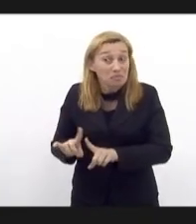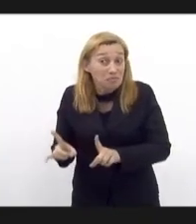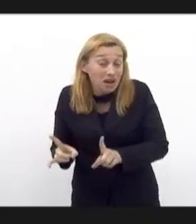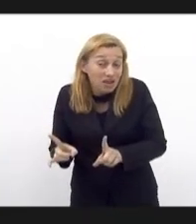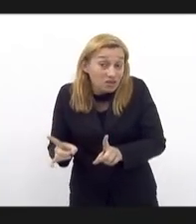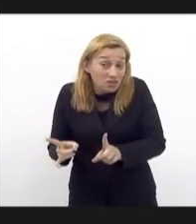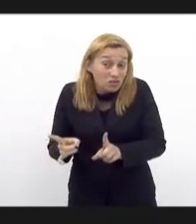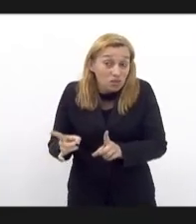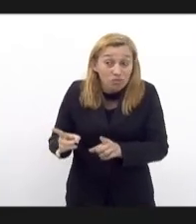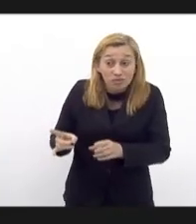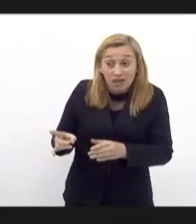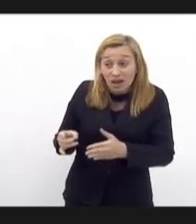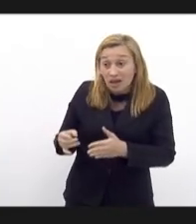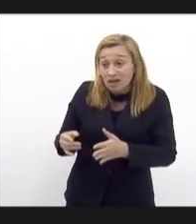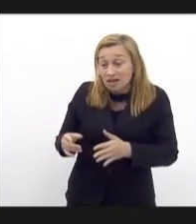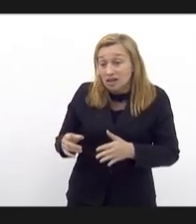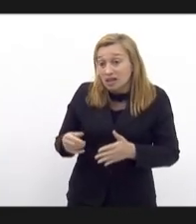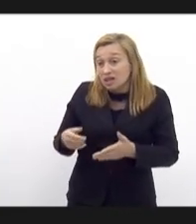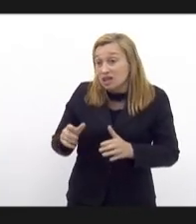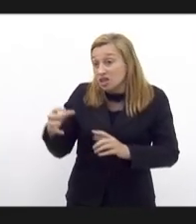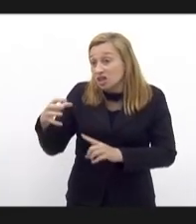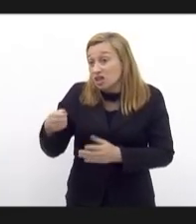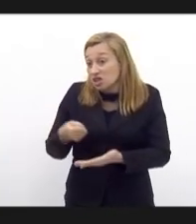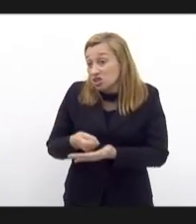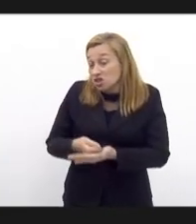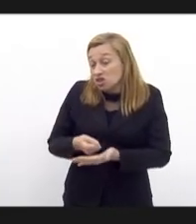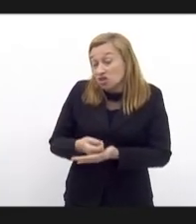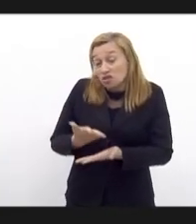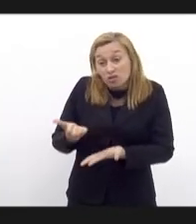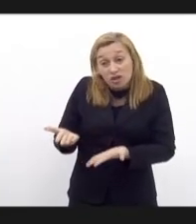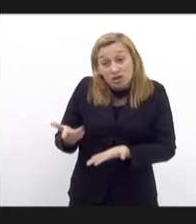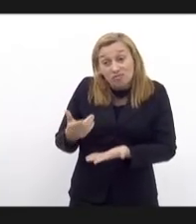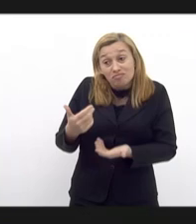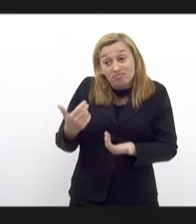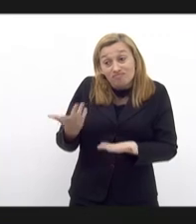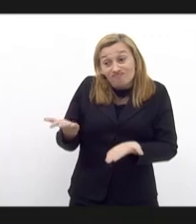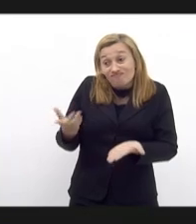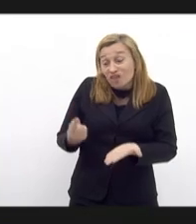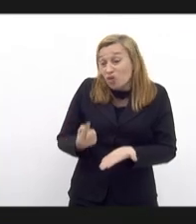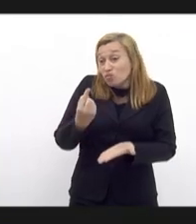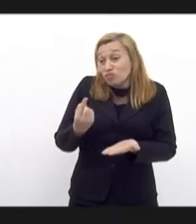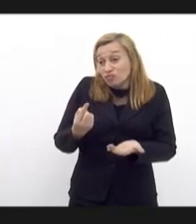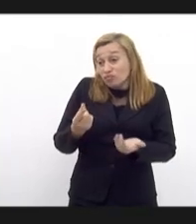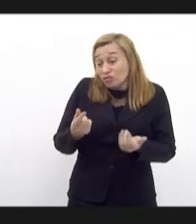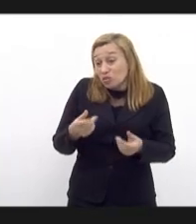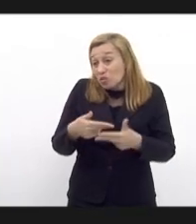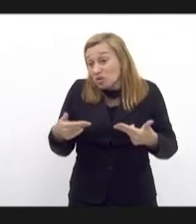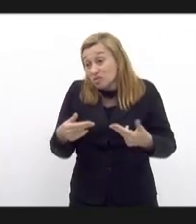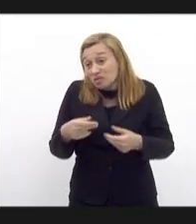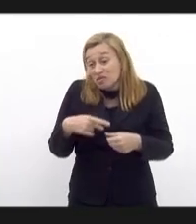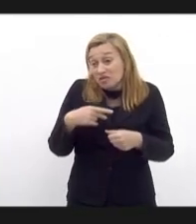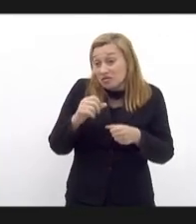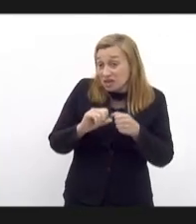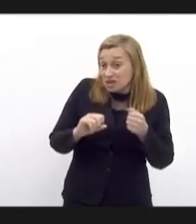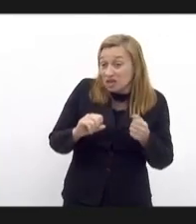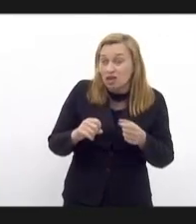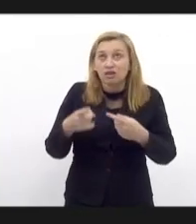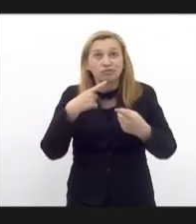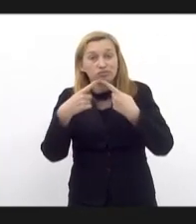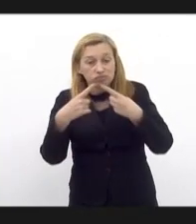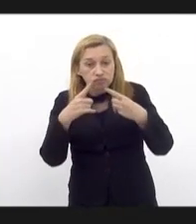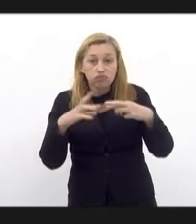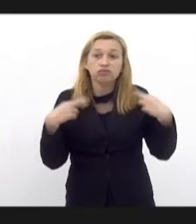forma que está sendo conduzido, é isso que nos restou aqui enfrentar. Todos os debates, audiências, que eu